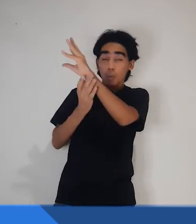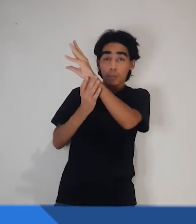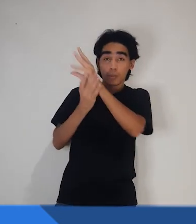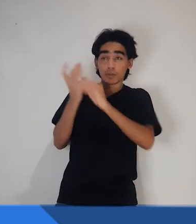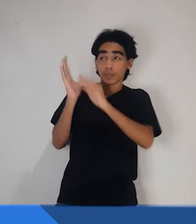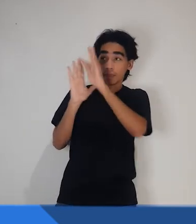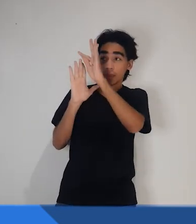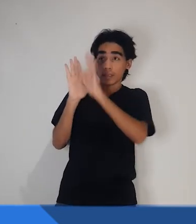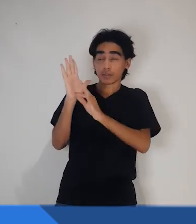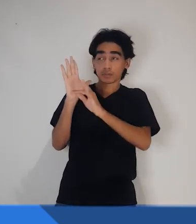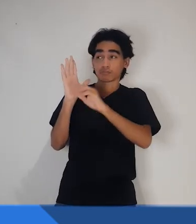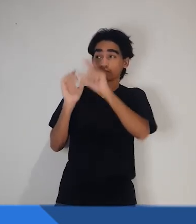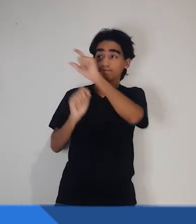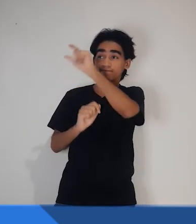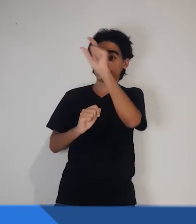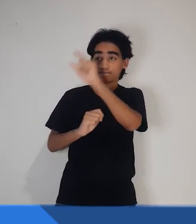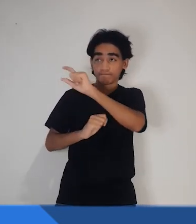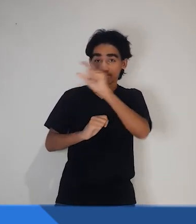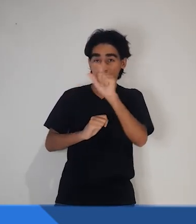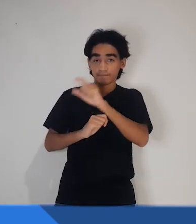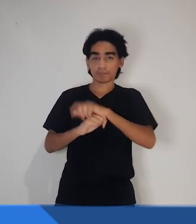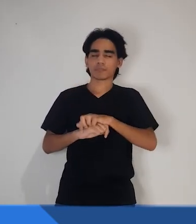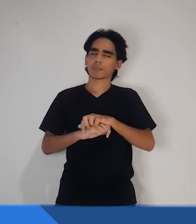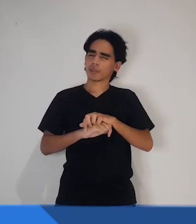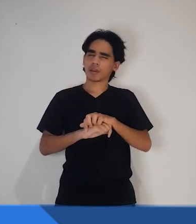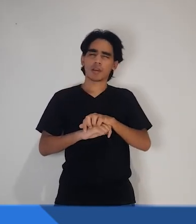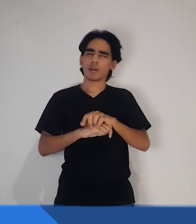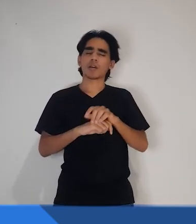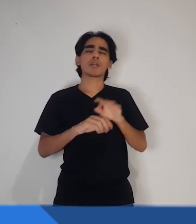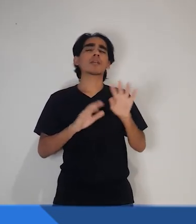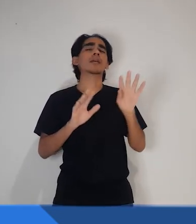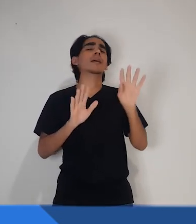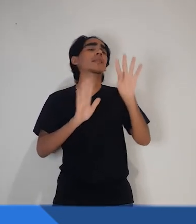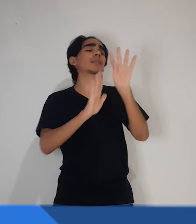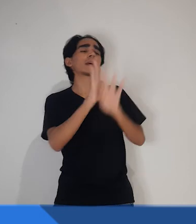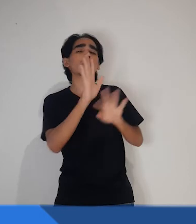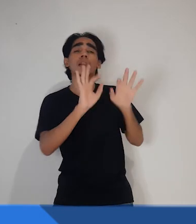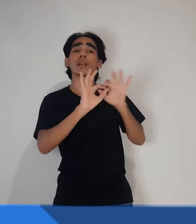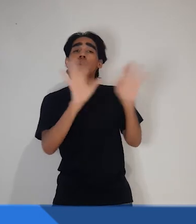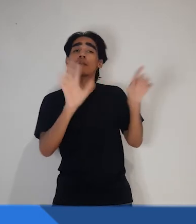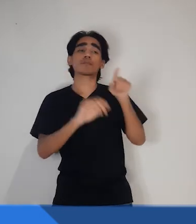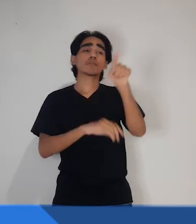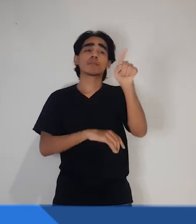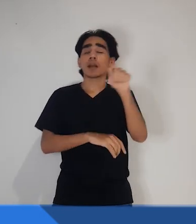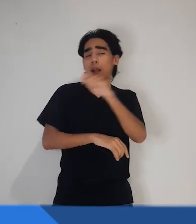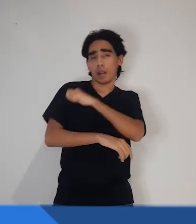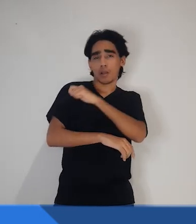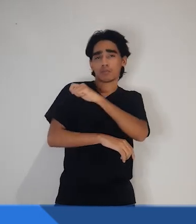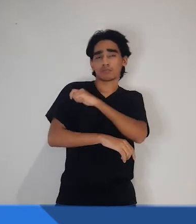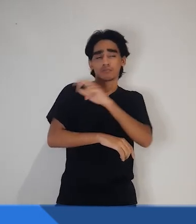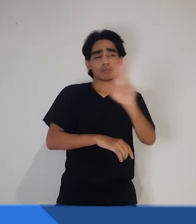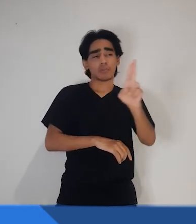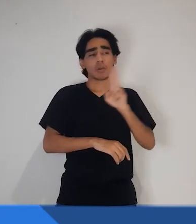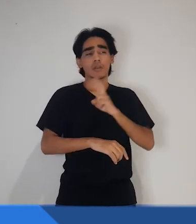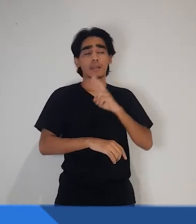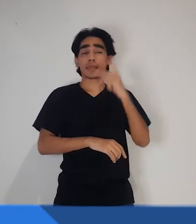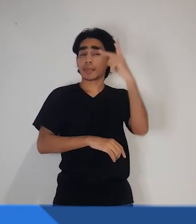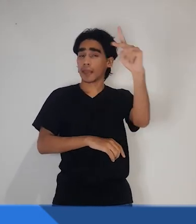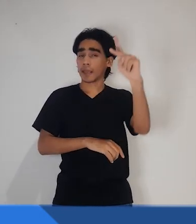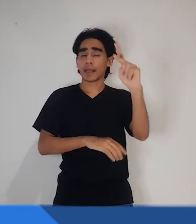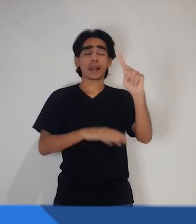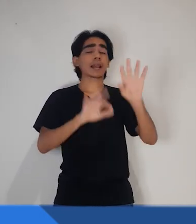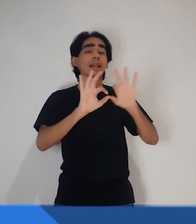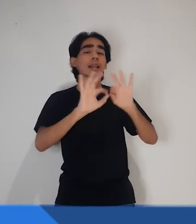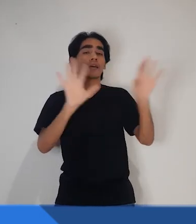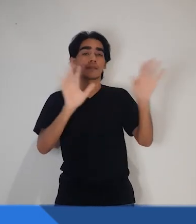Copio o texto. Uma questão dissertativa ela é basicamente um texto livre. Você faz uma pergunta para o estudante e ele te responde com um